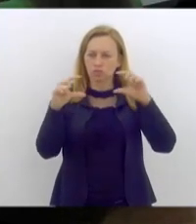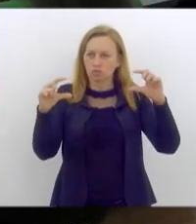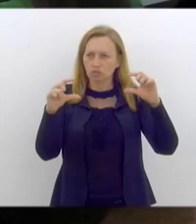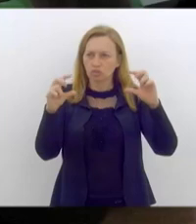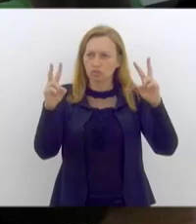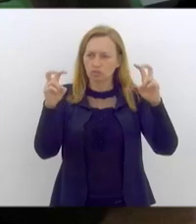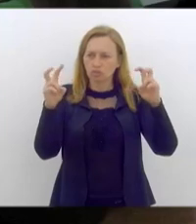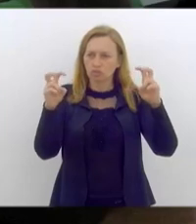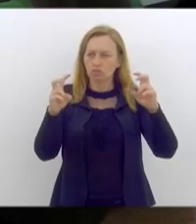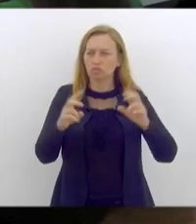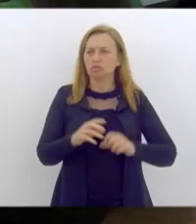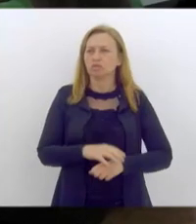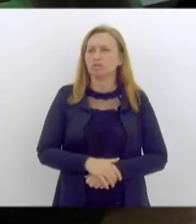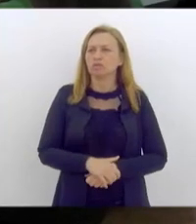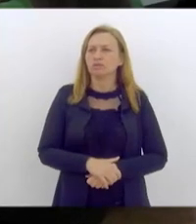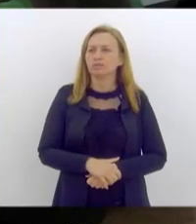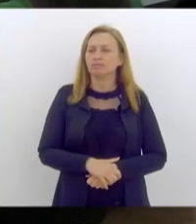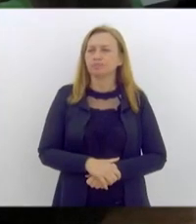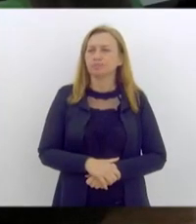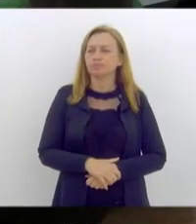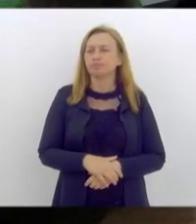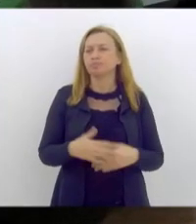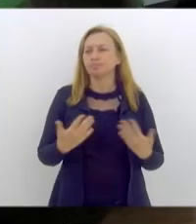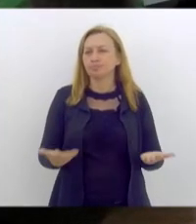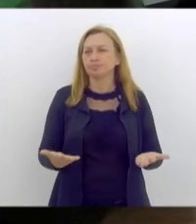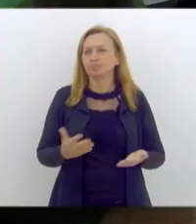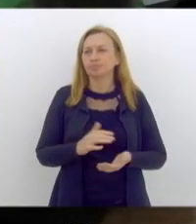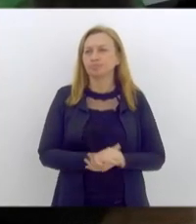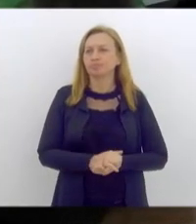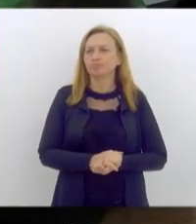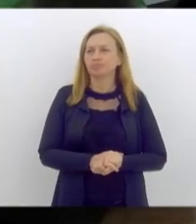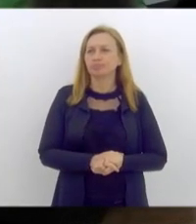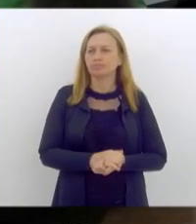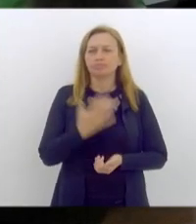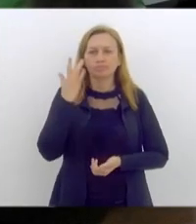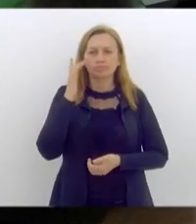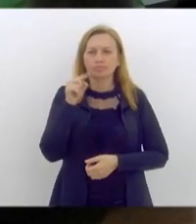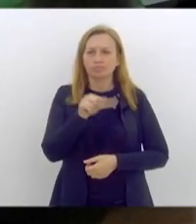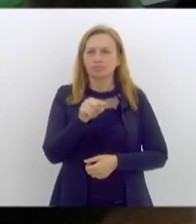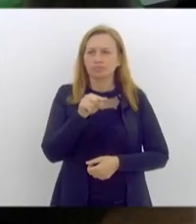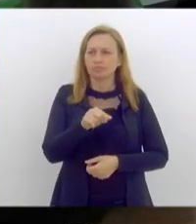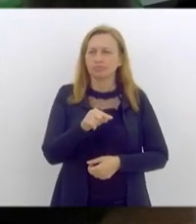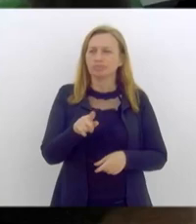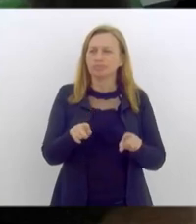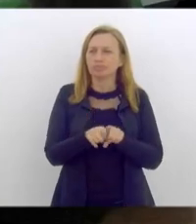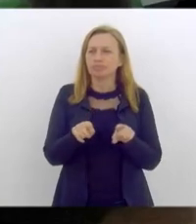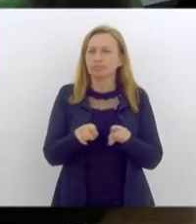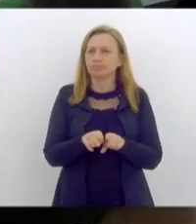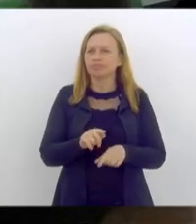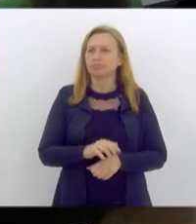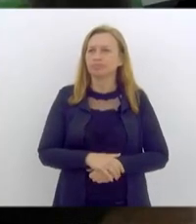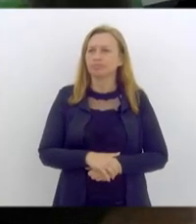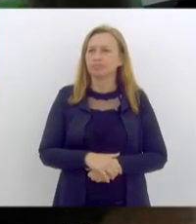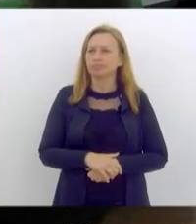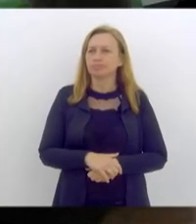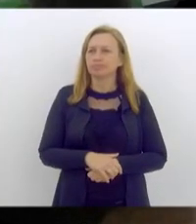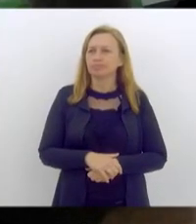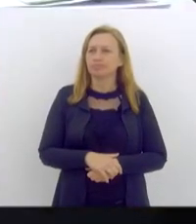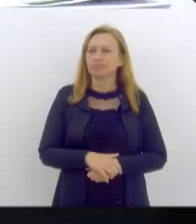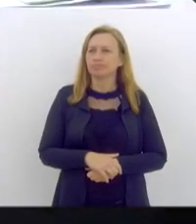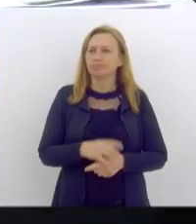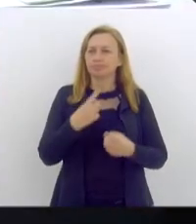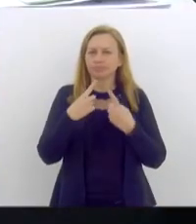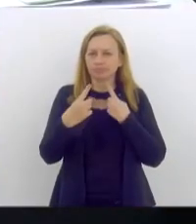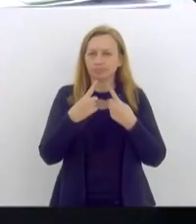sugestivo Então eu acho que aqui caberia também esse